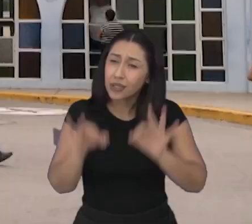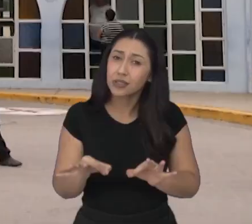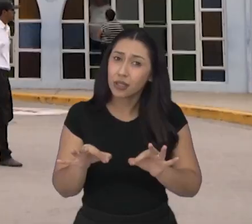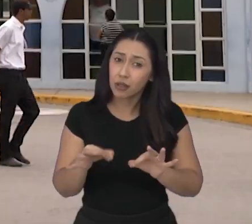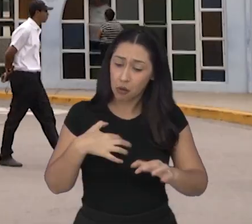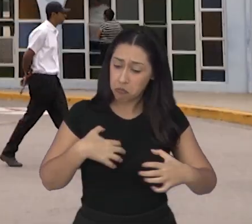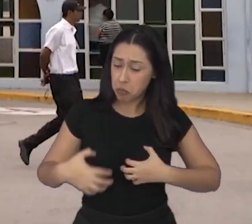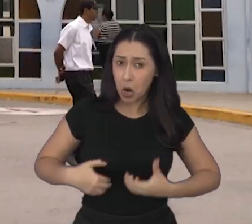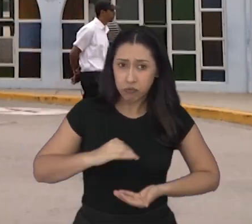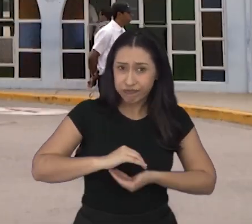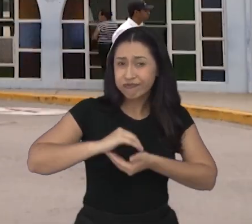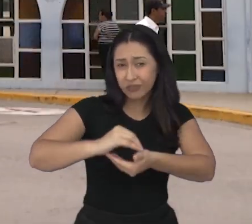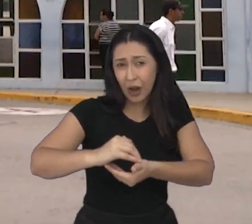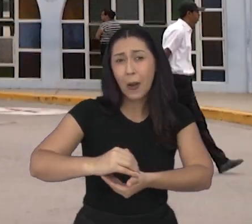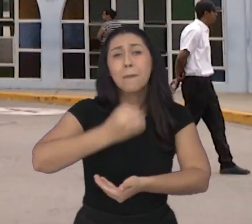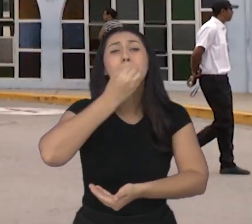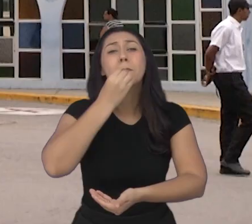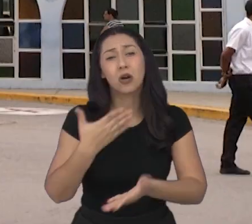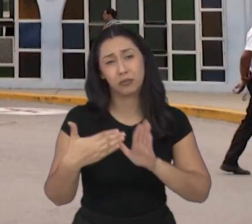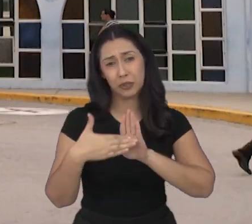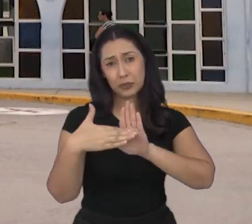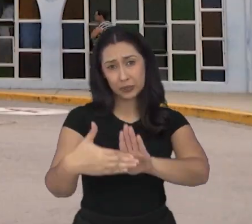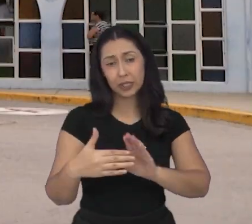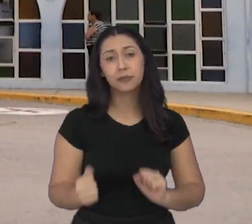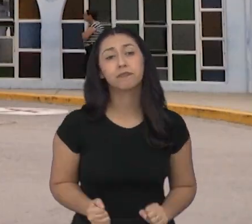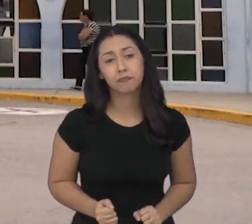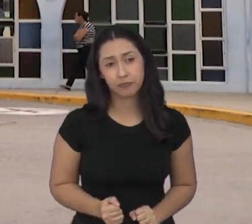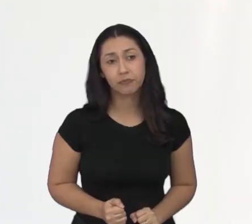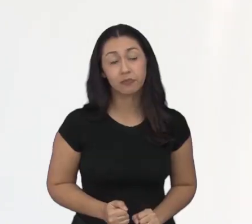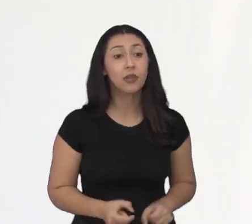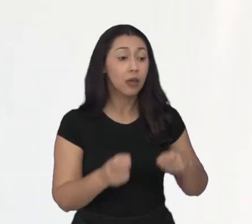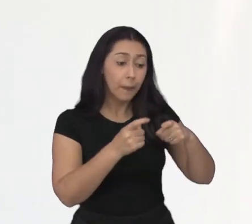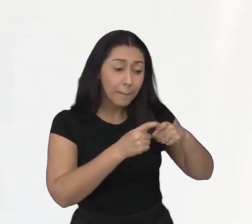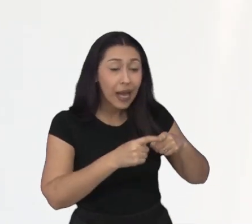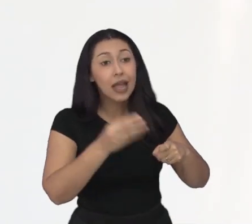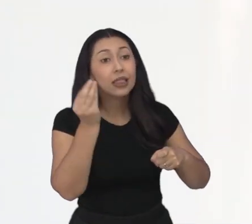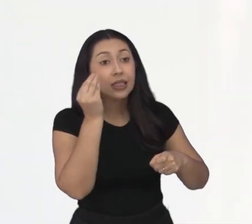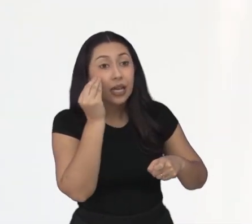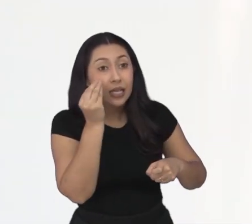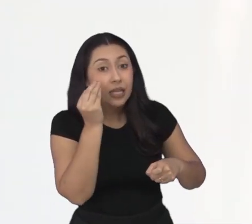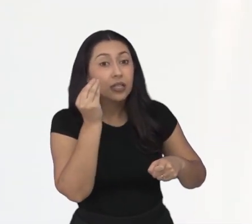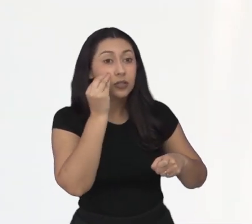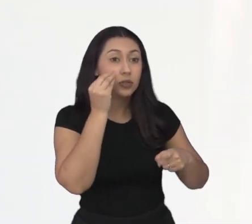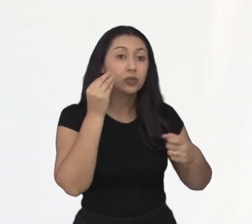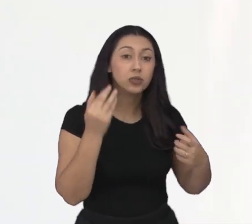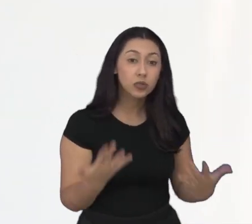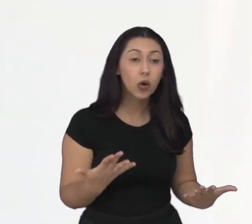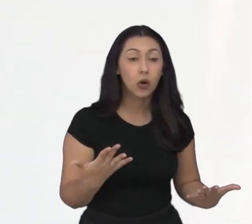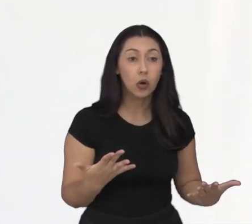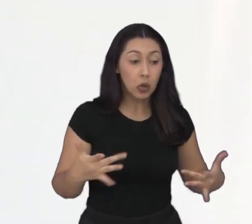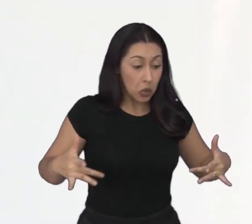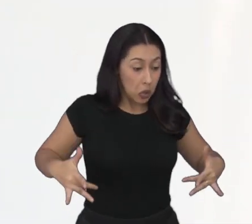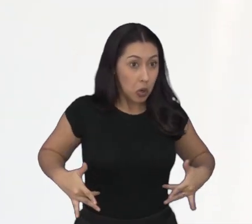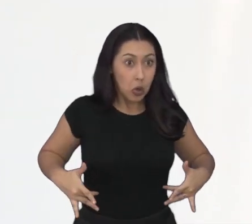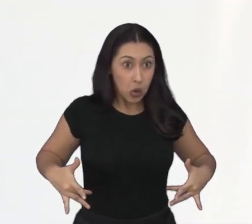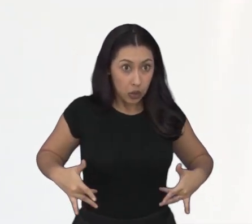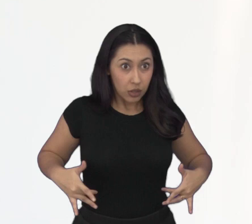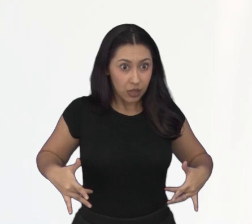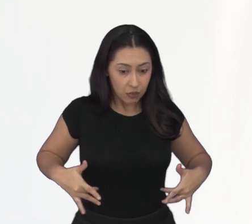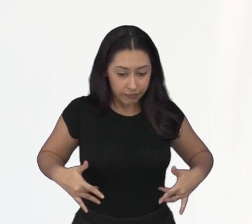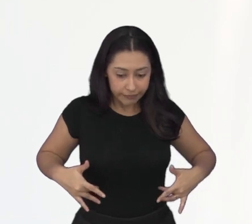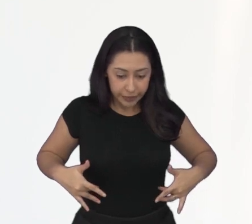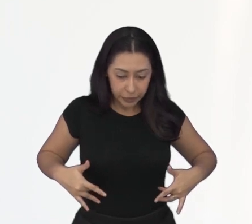sobre o quanto a doação pode transformar o destino de alguém. O médico tentou, né, fazer a reversão que o